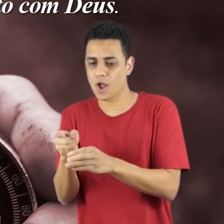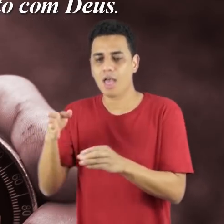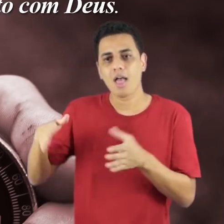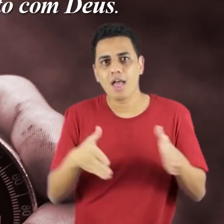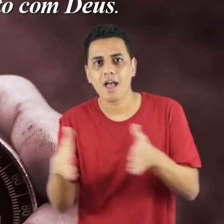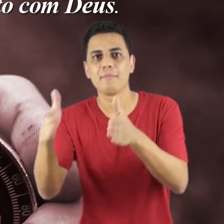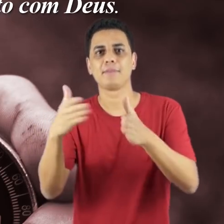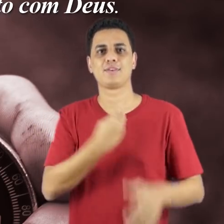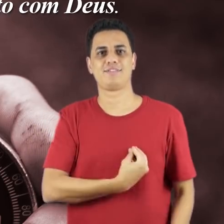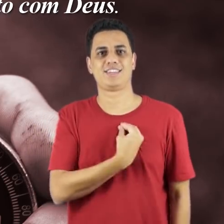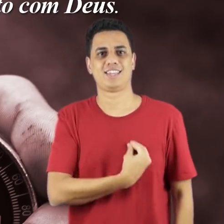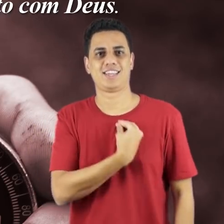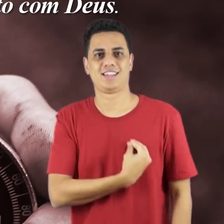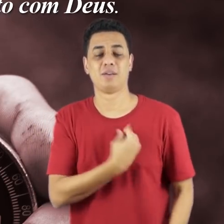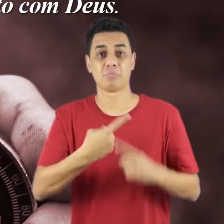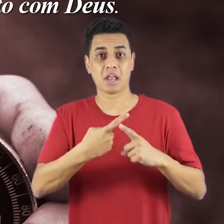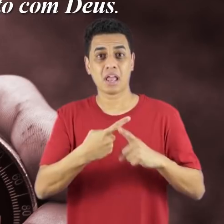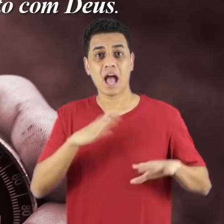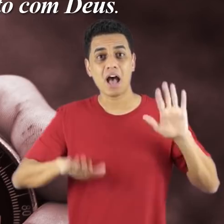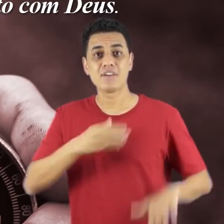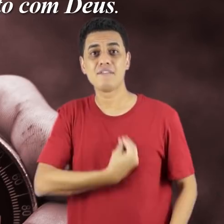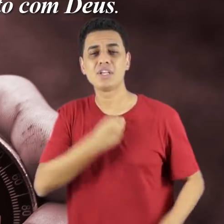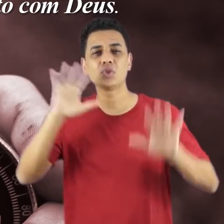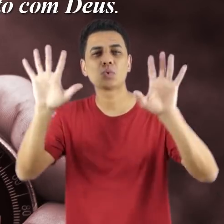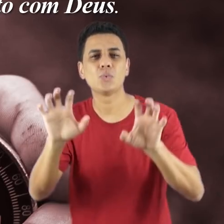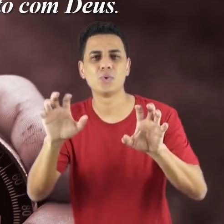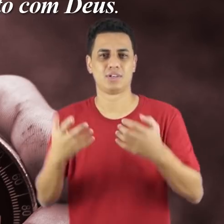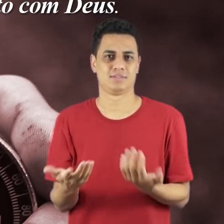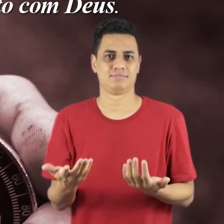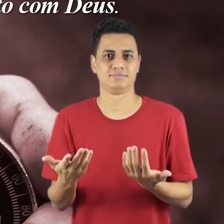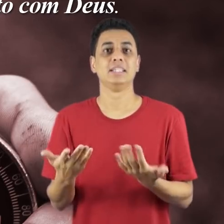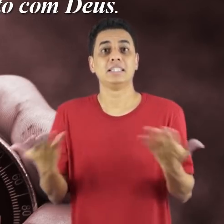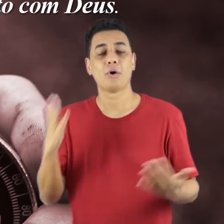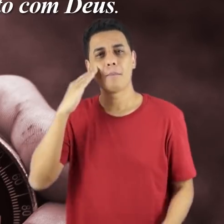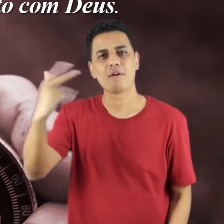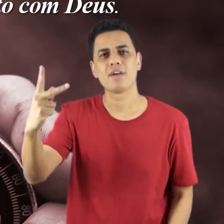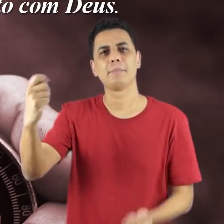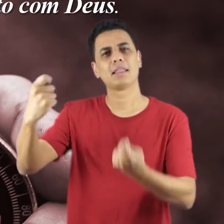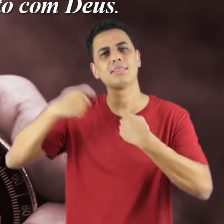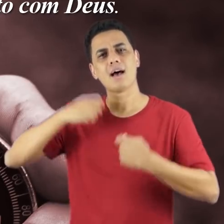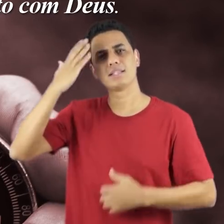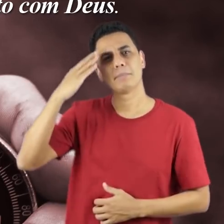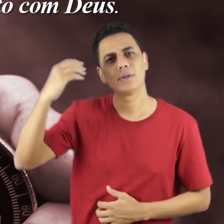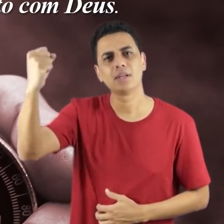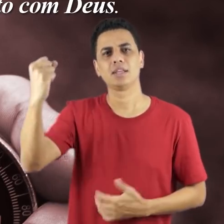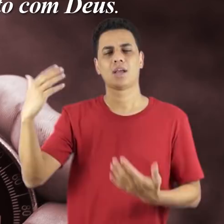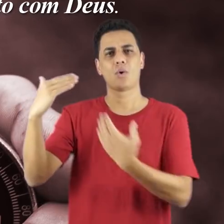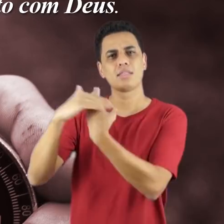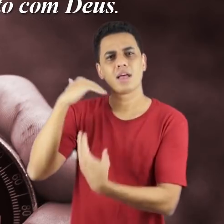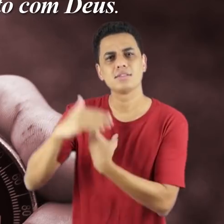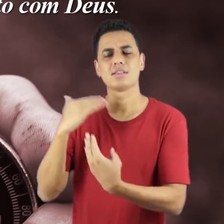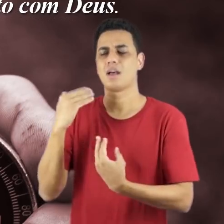águas escuras da vida. Além de sabedoria, ele oferece instrução para viver, orientação para alcançar um